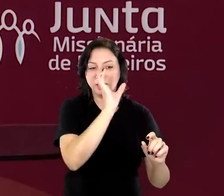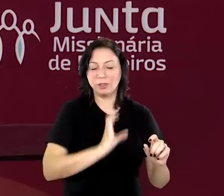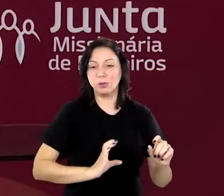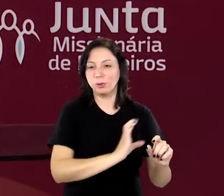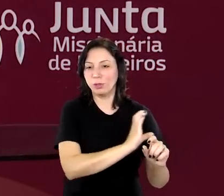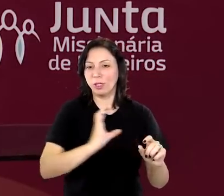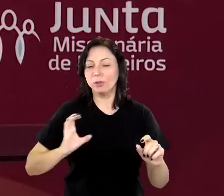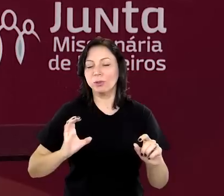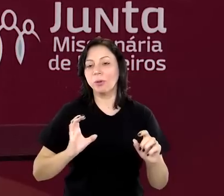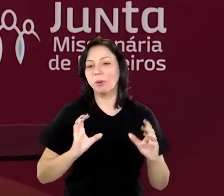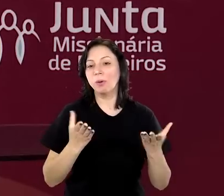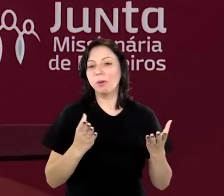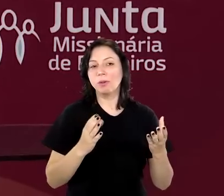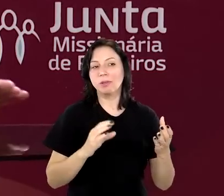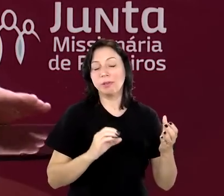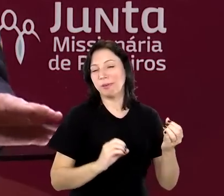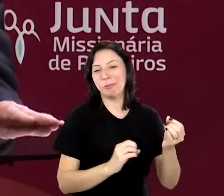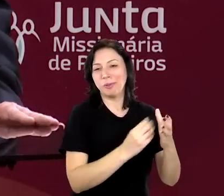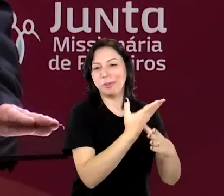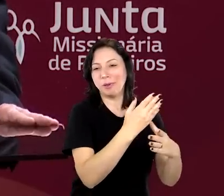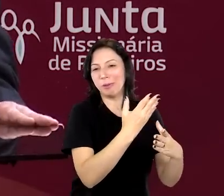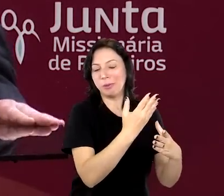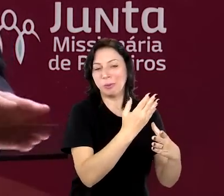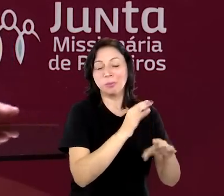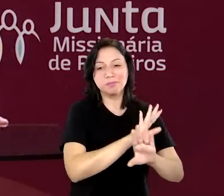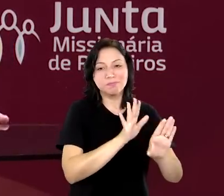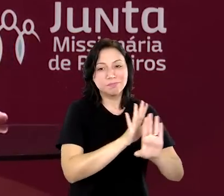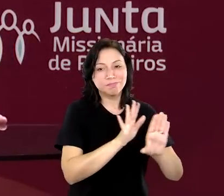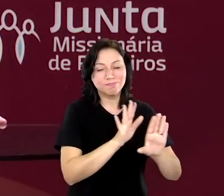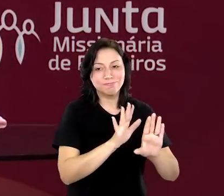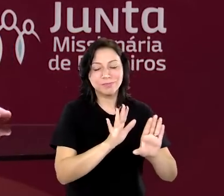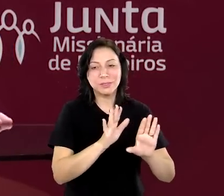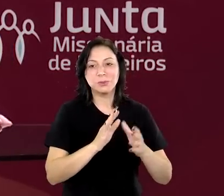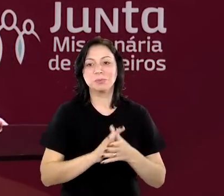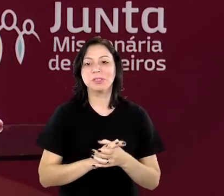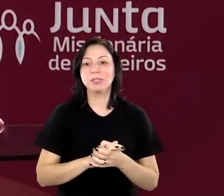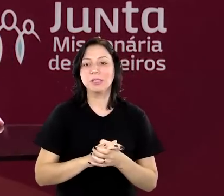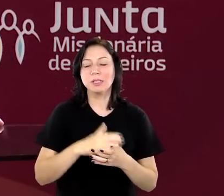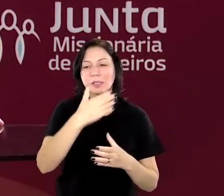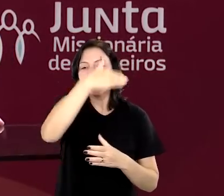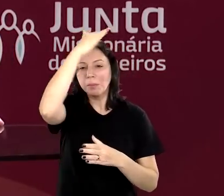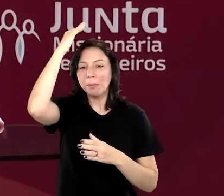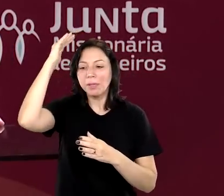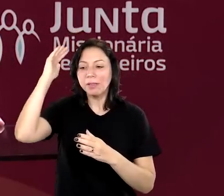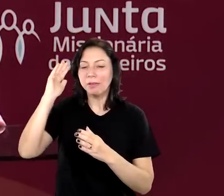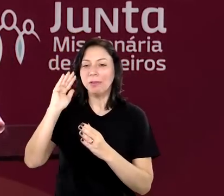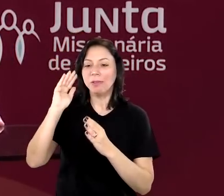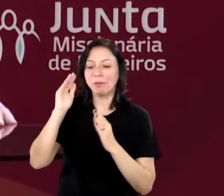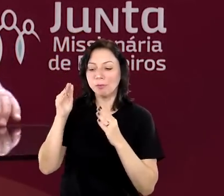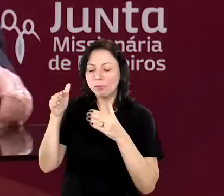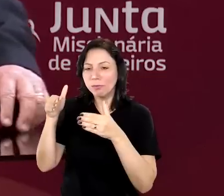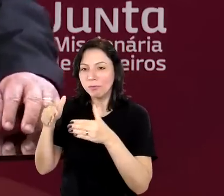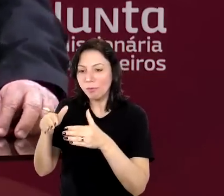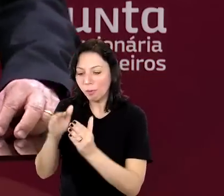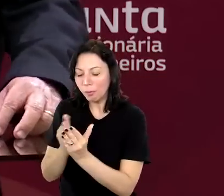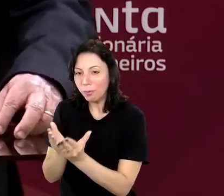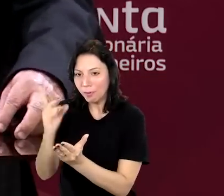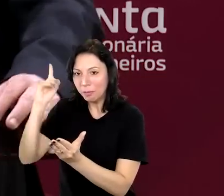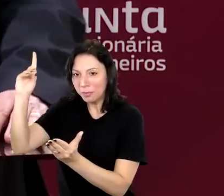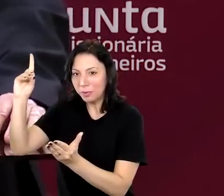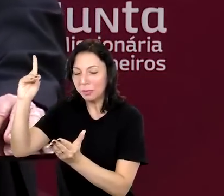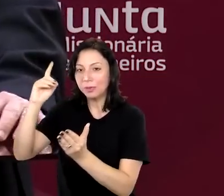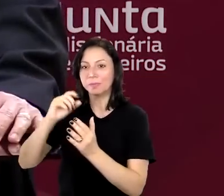lá, mesmo passando 2000 anos, é o fim do mundo. Você olha para a geografia, você